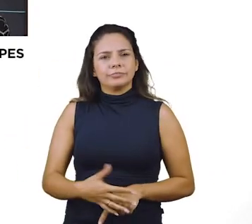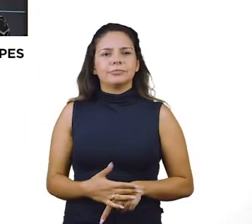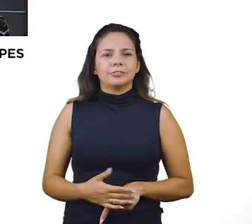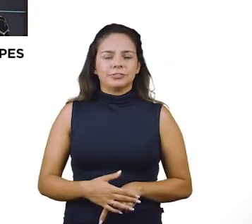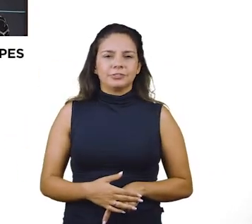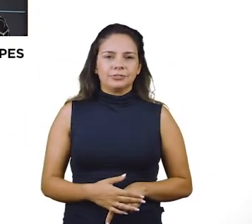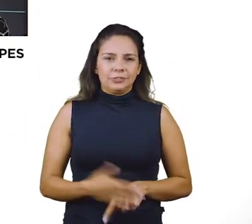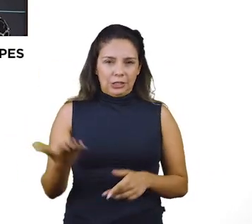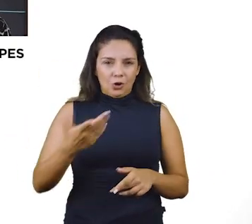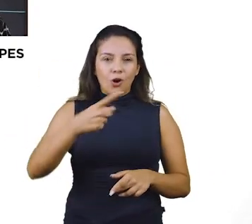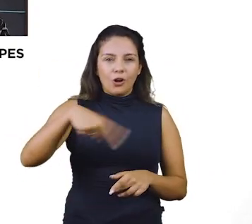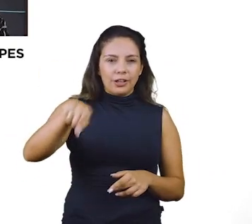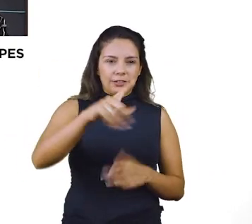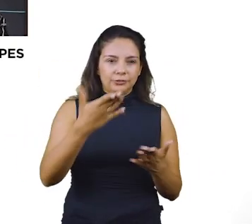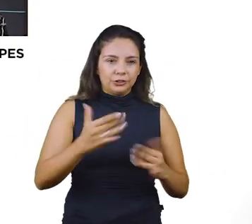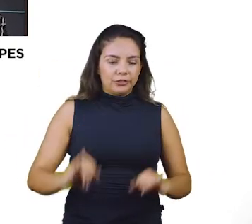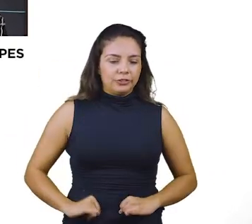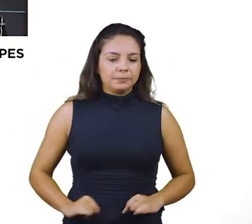esse momento doloroso todo.